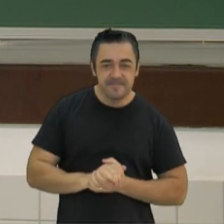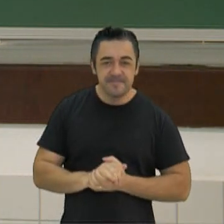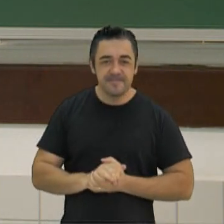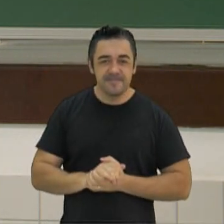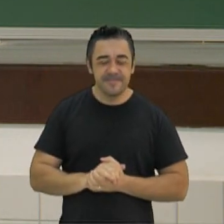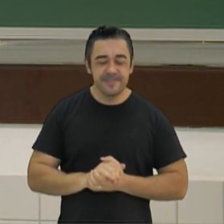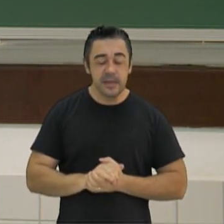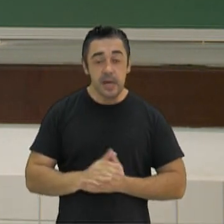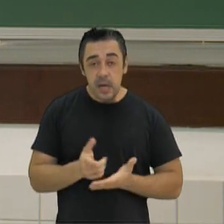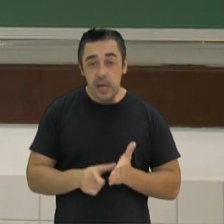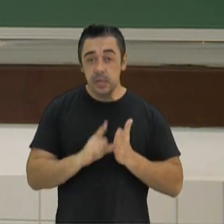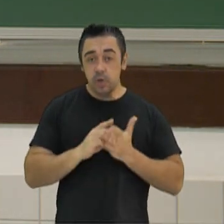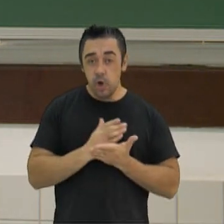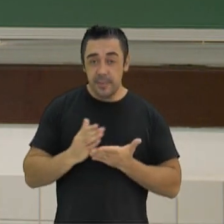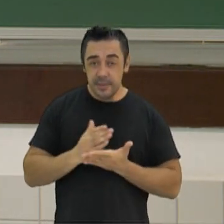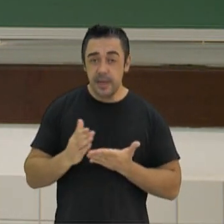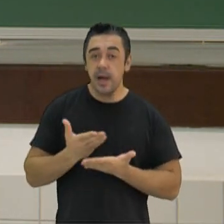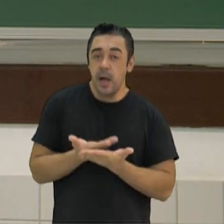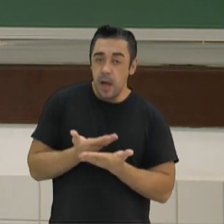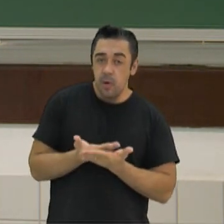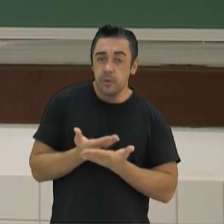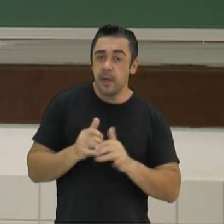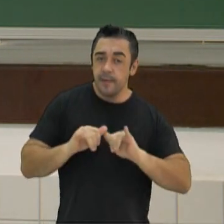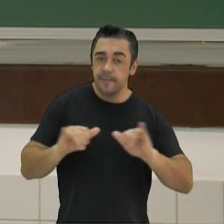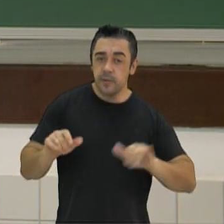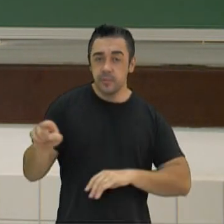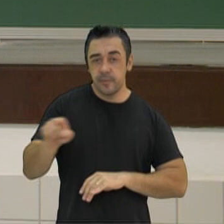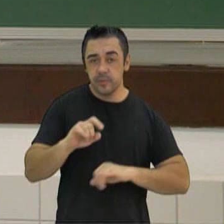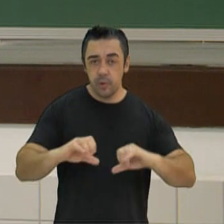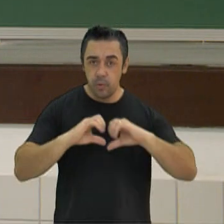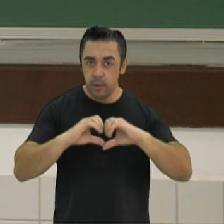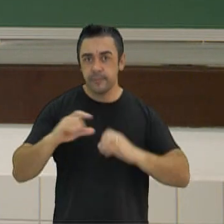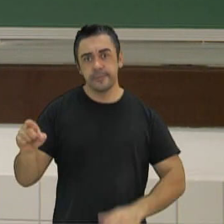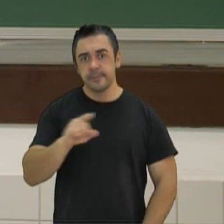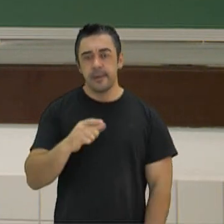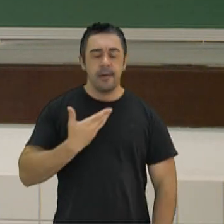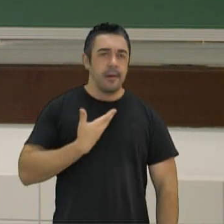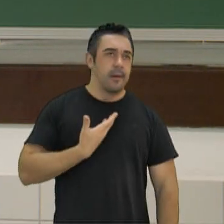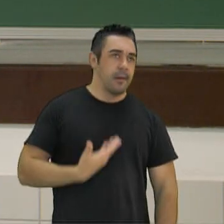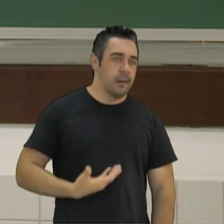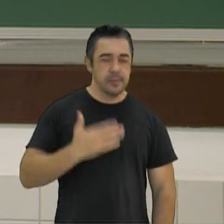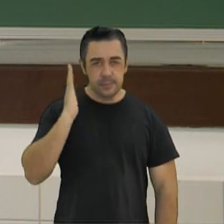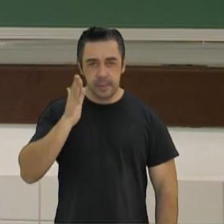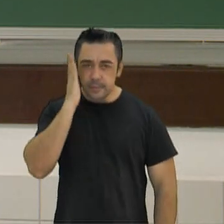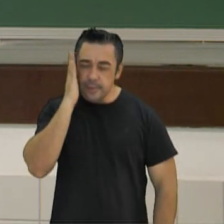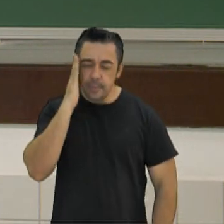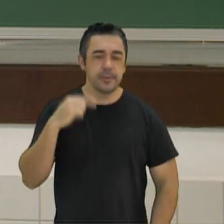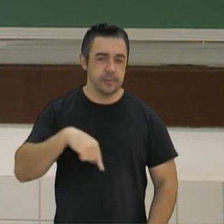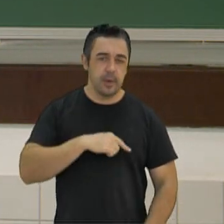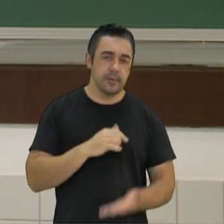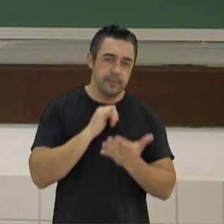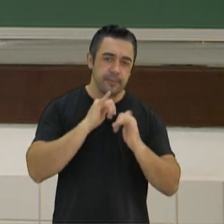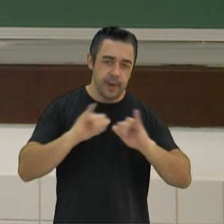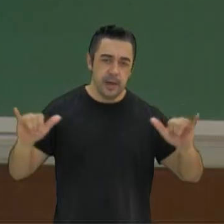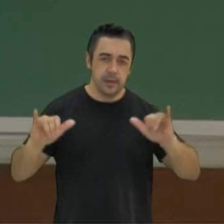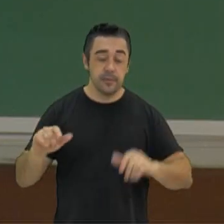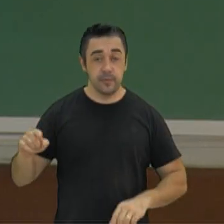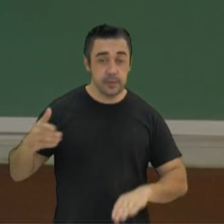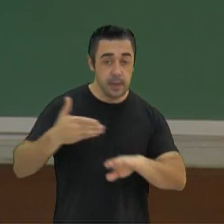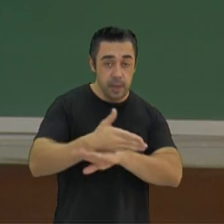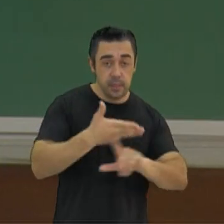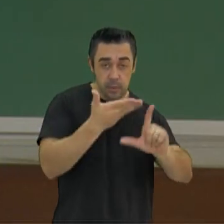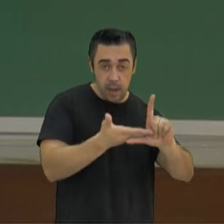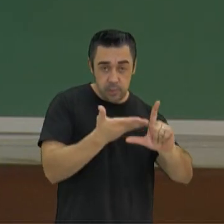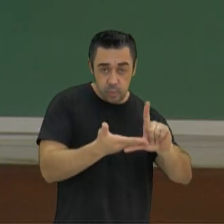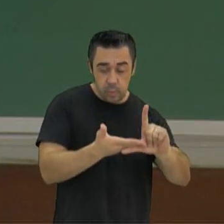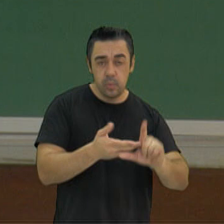aula, sempre tem o quê? Aqueles recadinhos do coração para vocês, que estão careca de saber, mas que a gente não cansa de falar. Acesse o Google